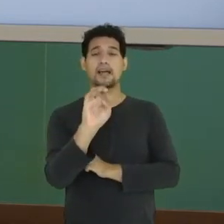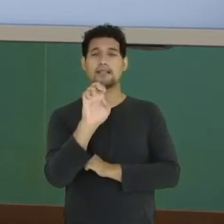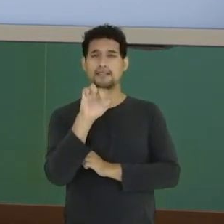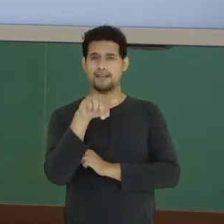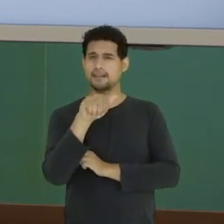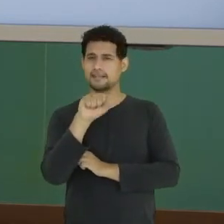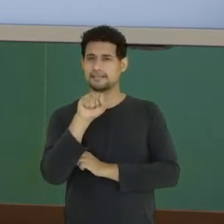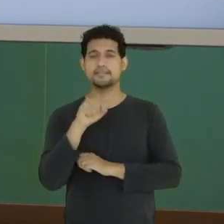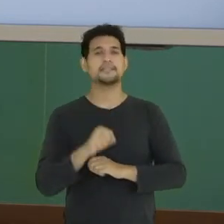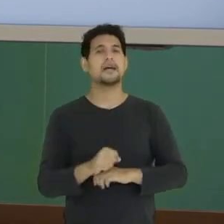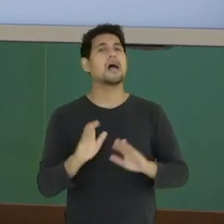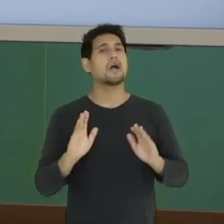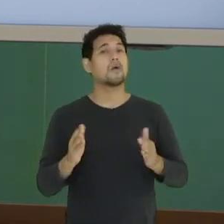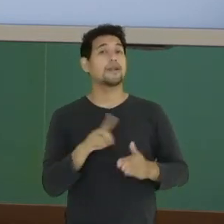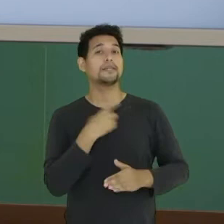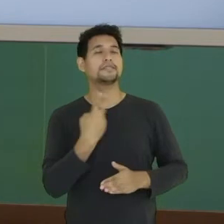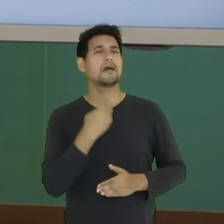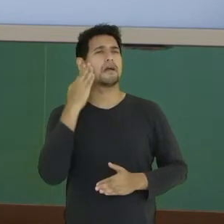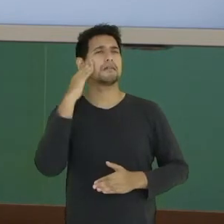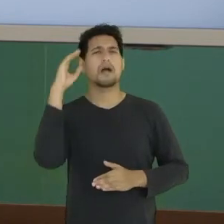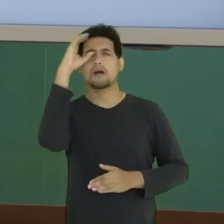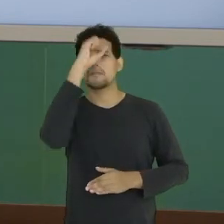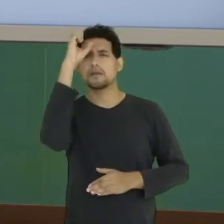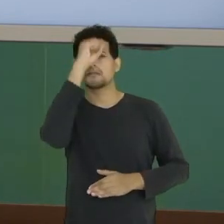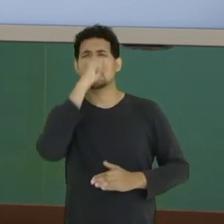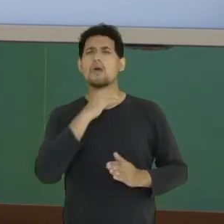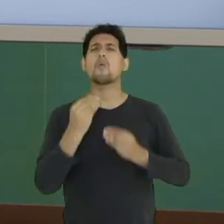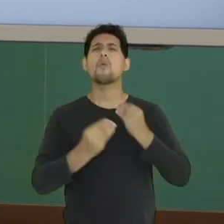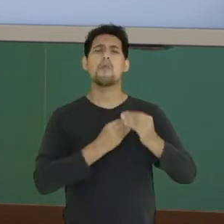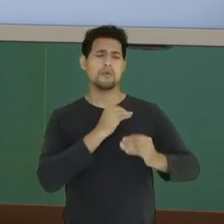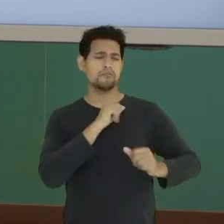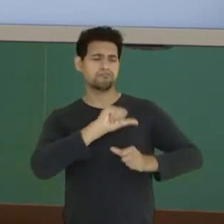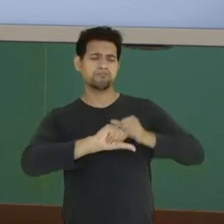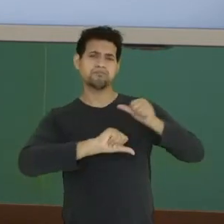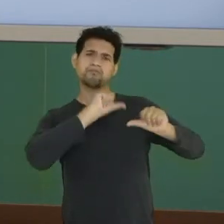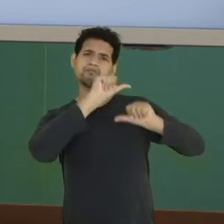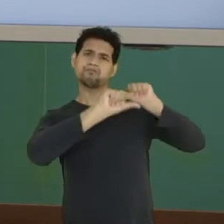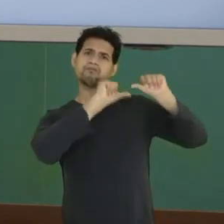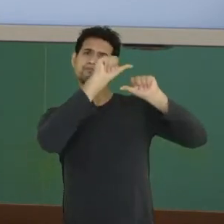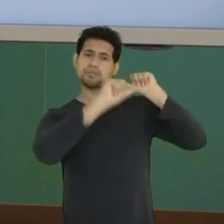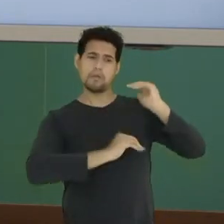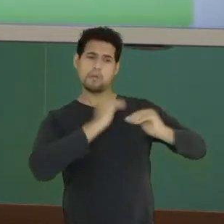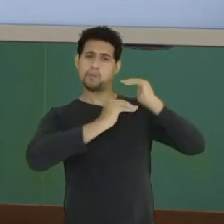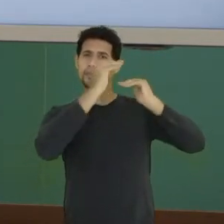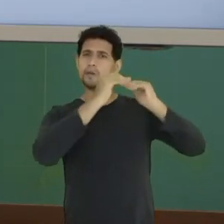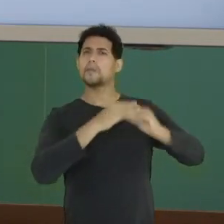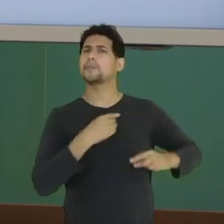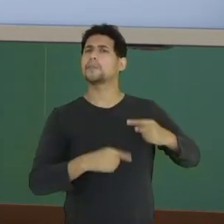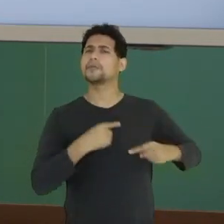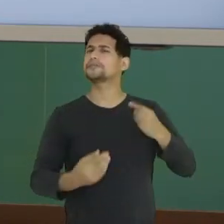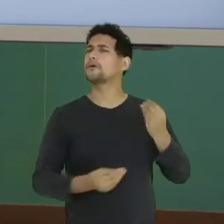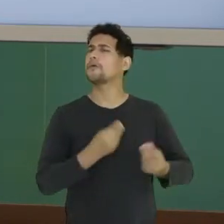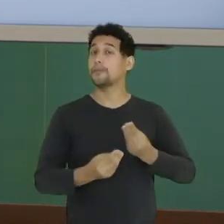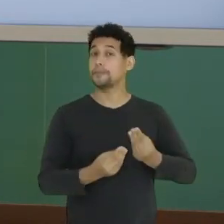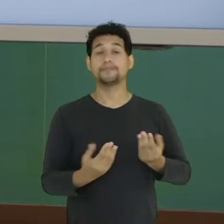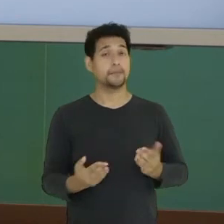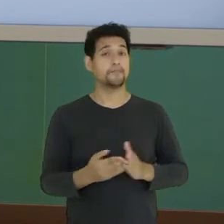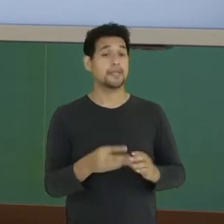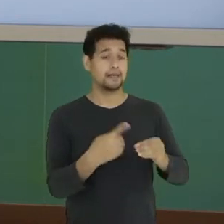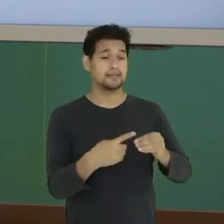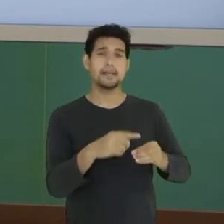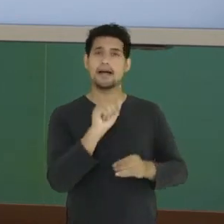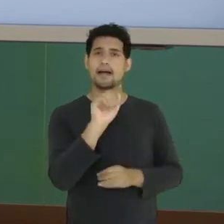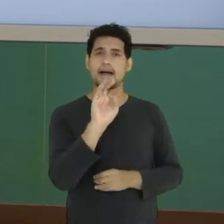Atenas. Vamos entender, então, as fases da evolução política ateniense. Atenas teve um período